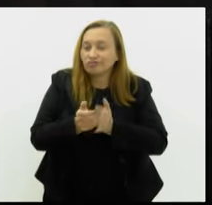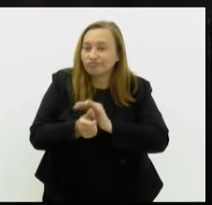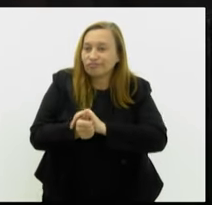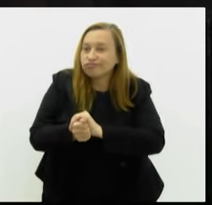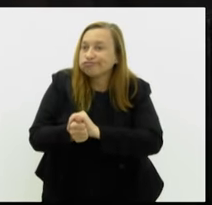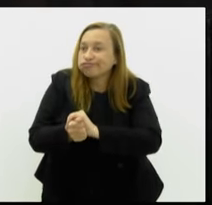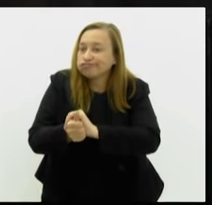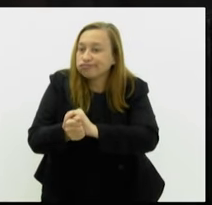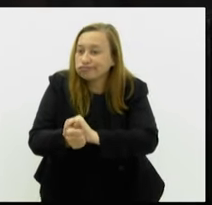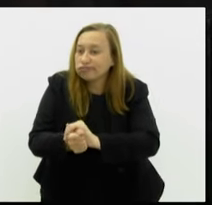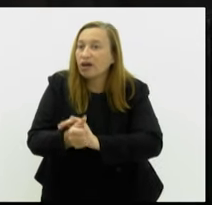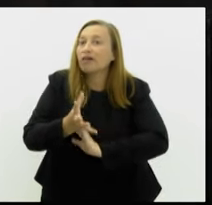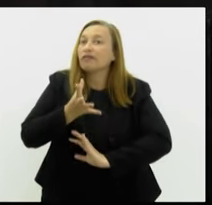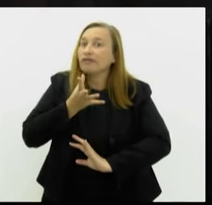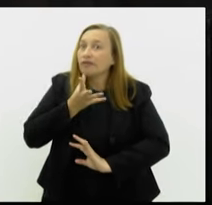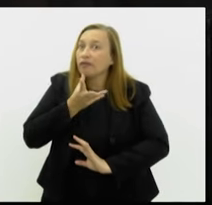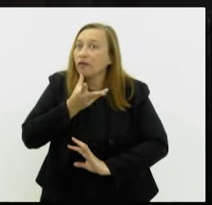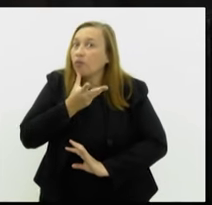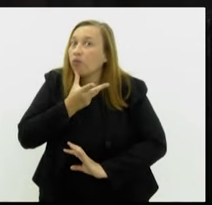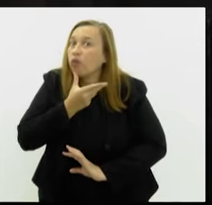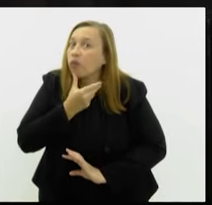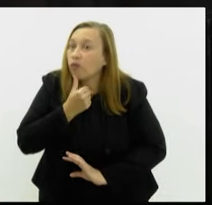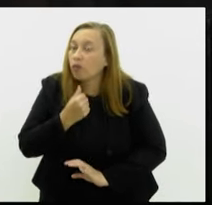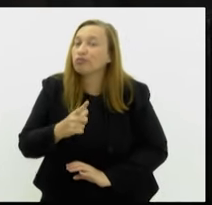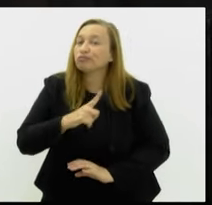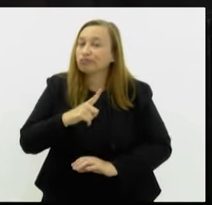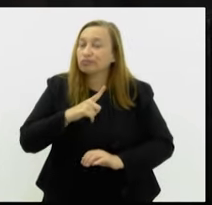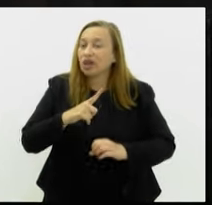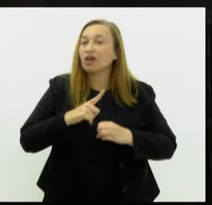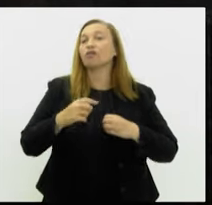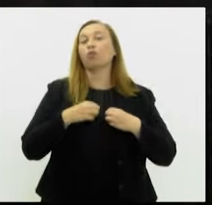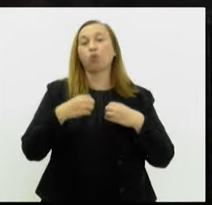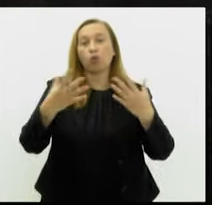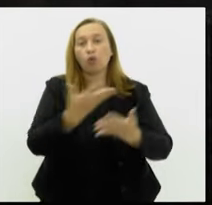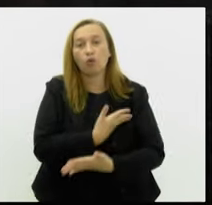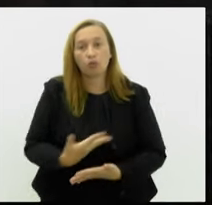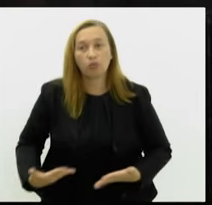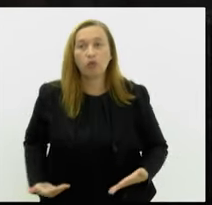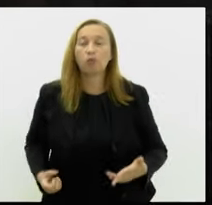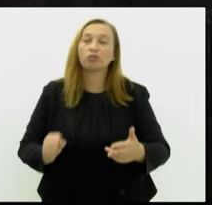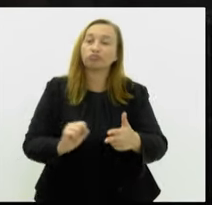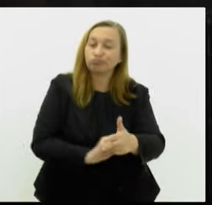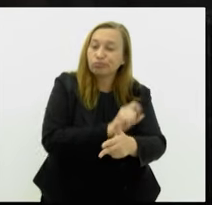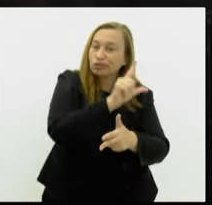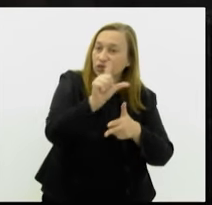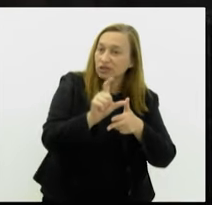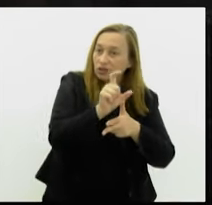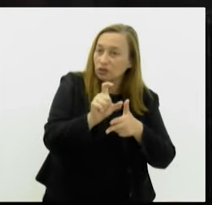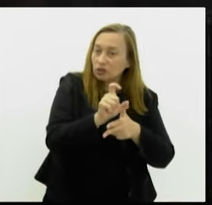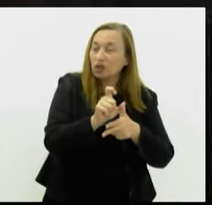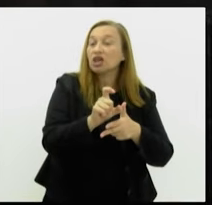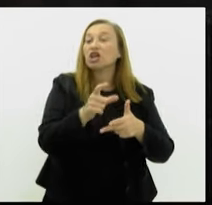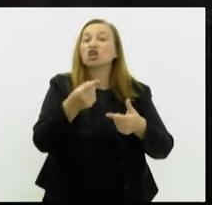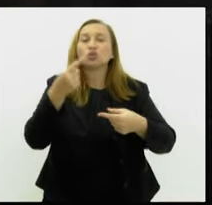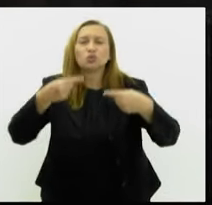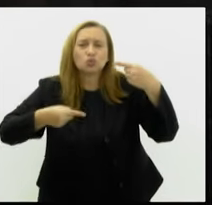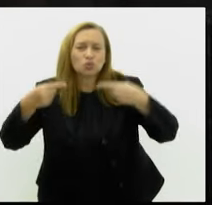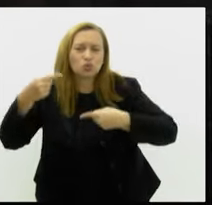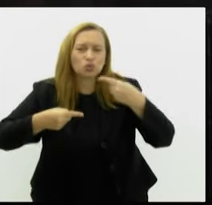imensa audiência pública, com a presença do Poder Executivo, que discutiu